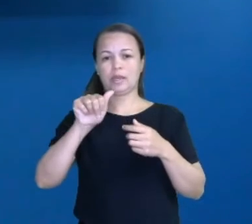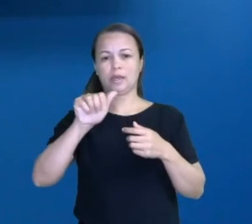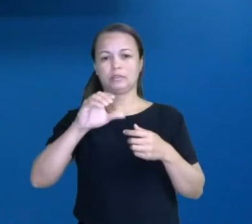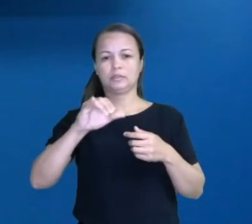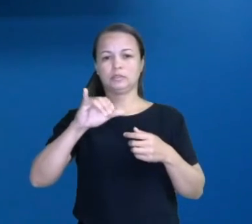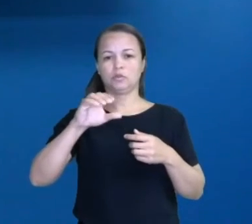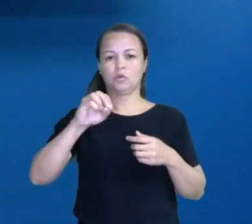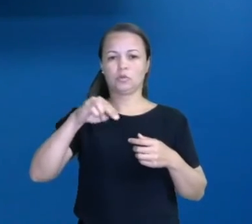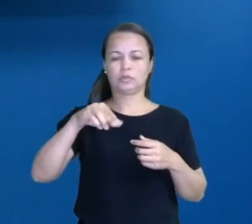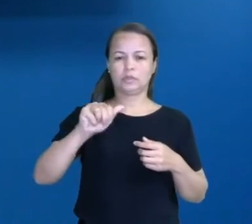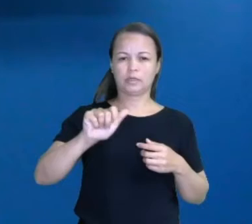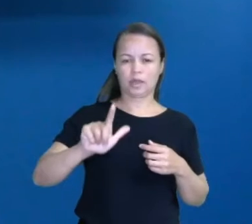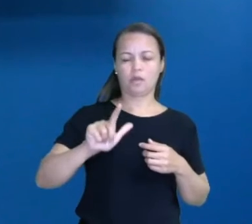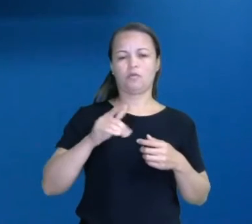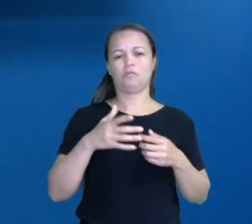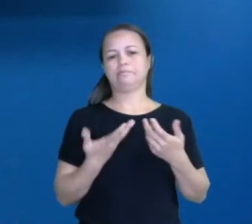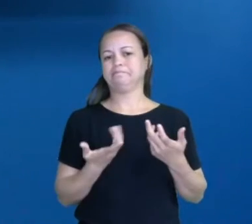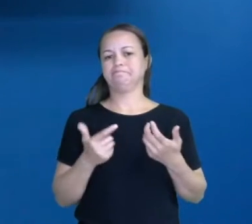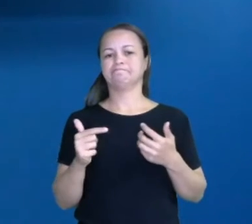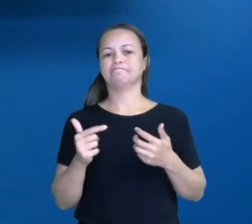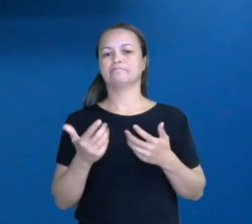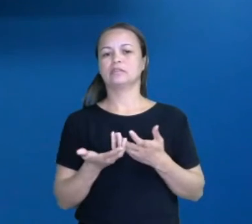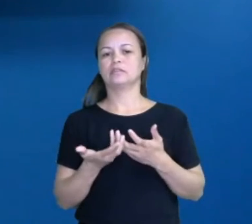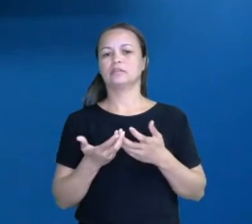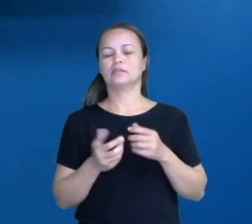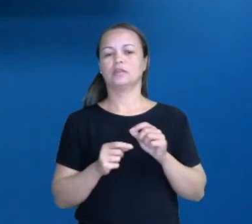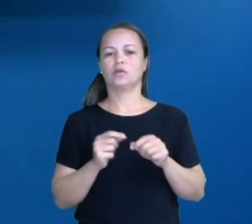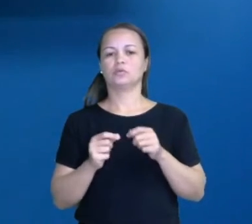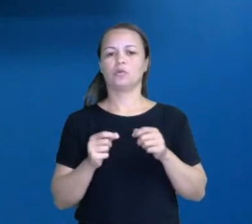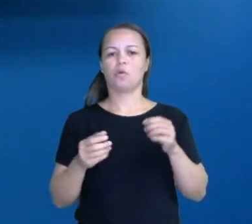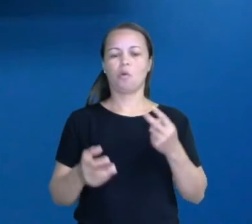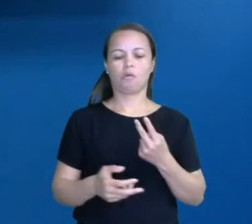país emergente com grande destaque ocupando